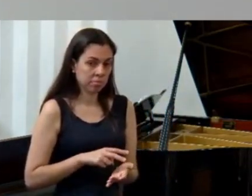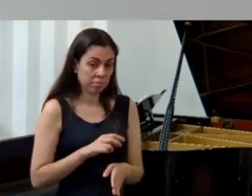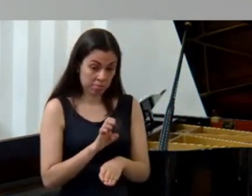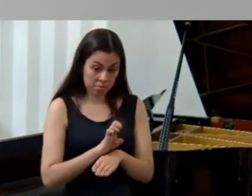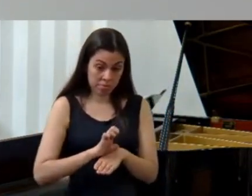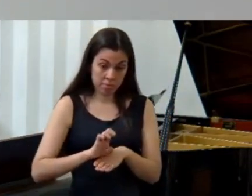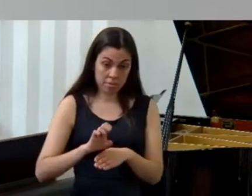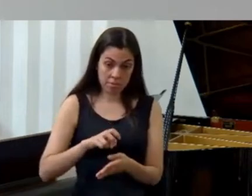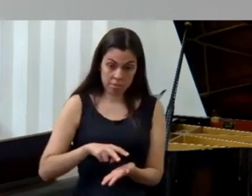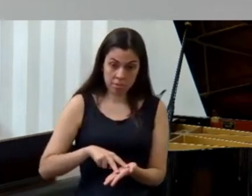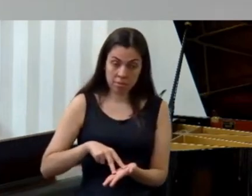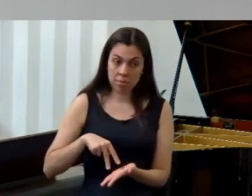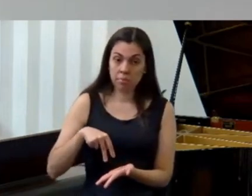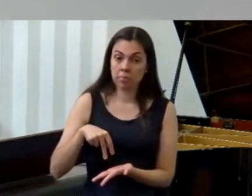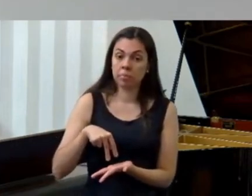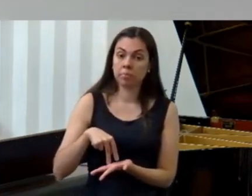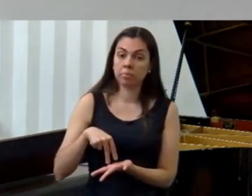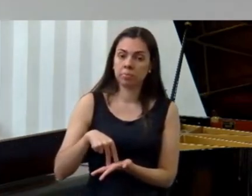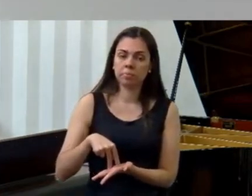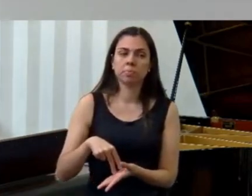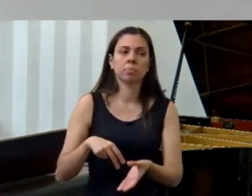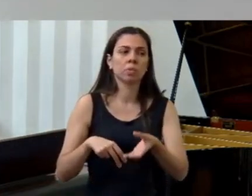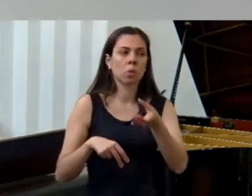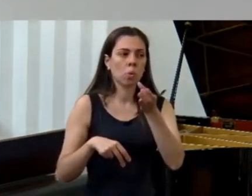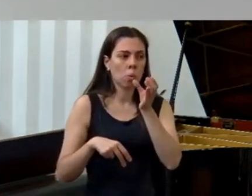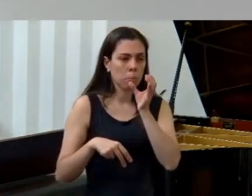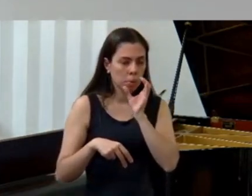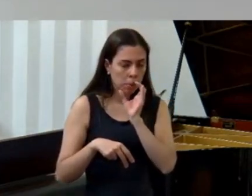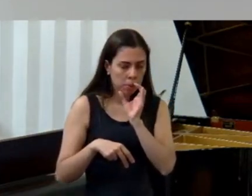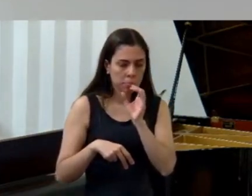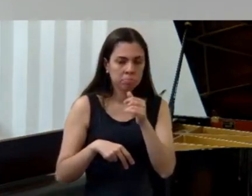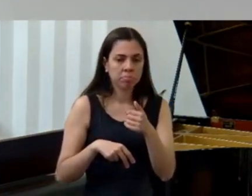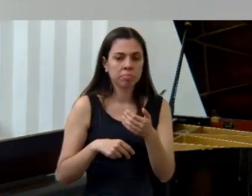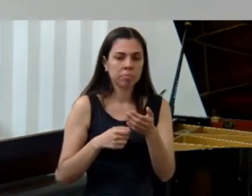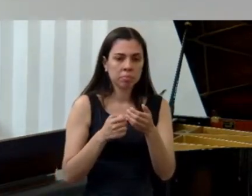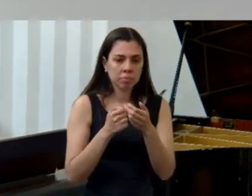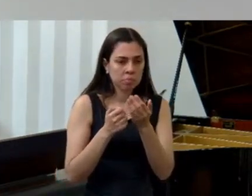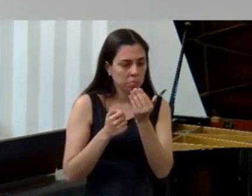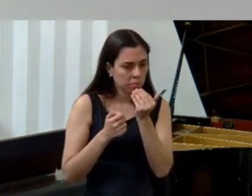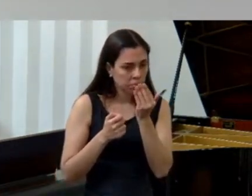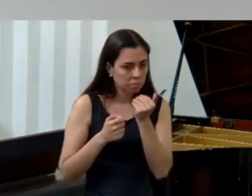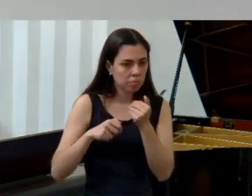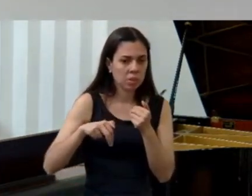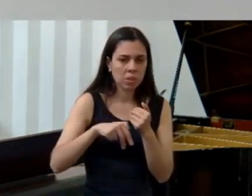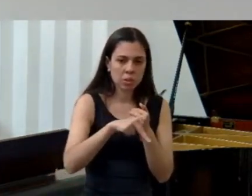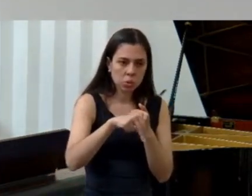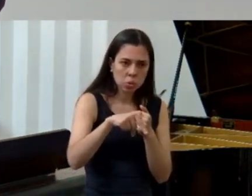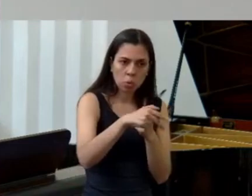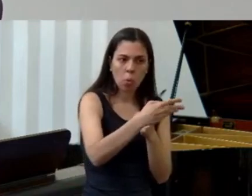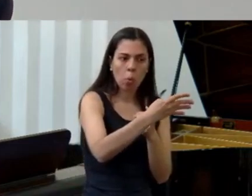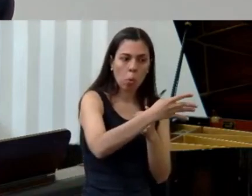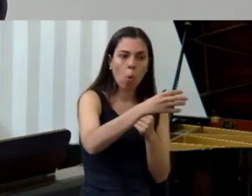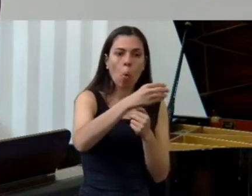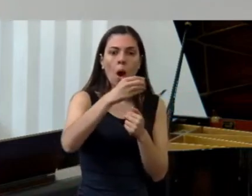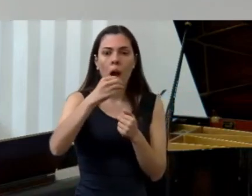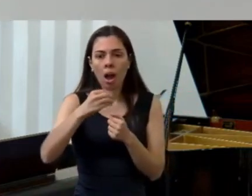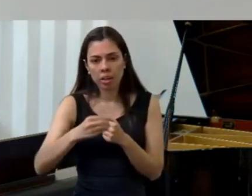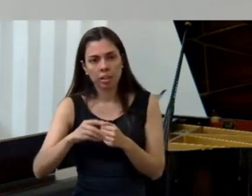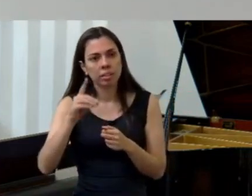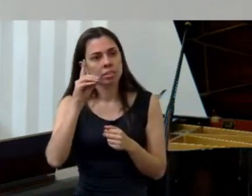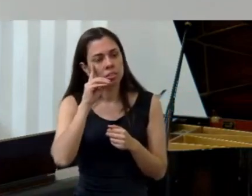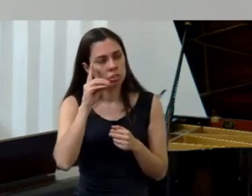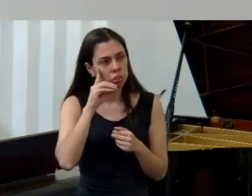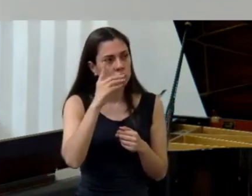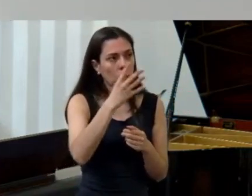Levantou-se, pois, versículo 8, comeu, bebeu, com a força daquela comida caminhou 40 dias, 40 noites até o Horebe, um monte de